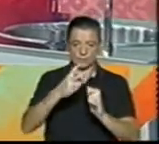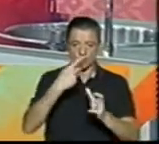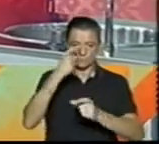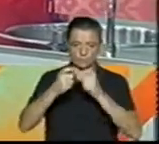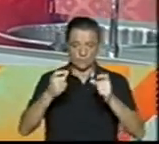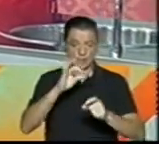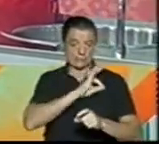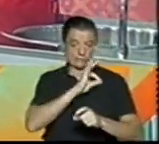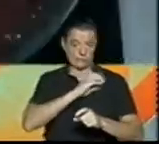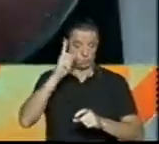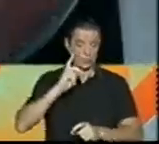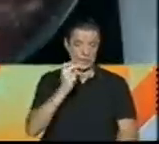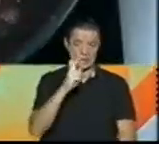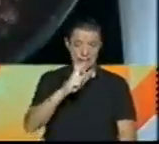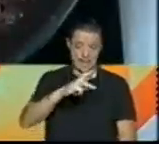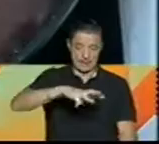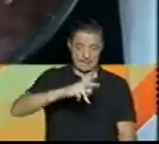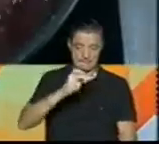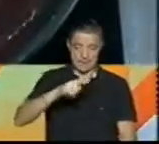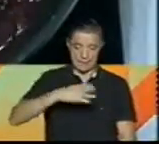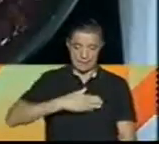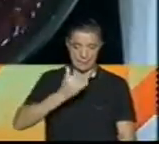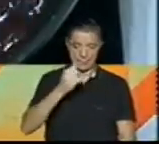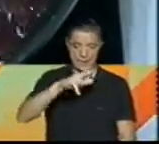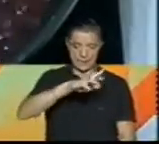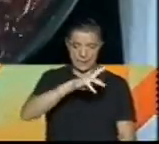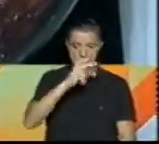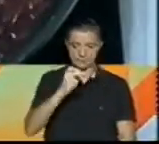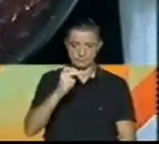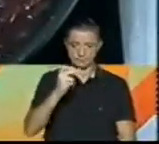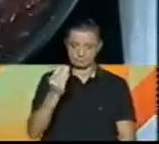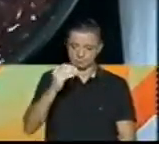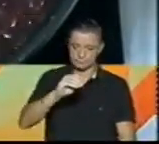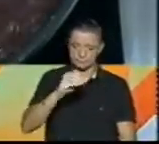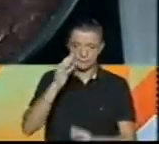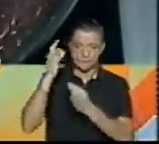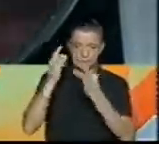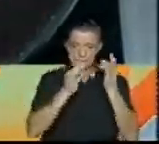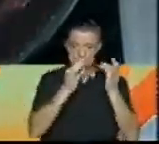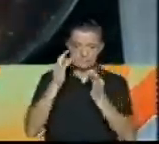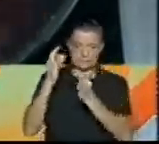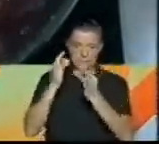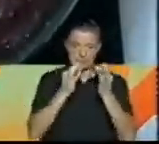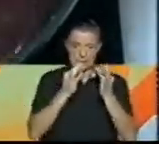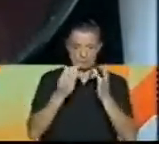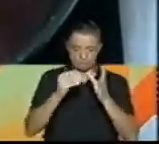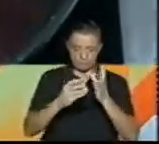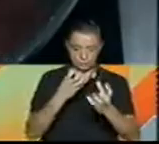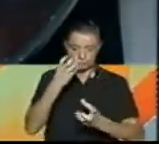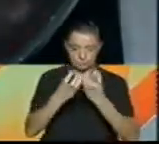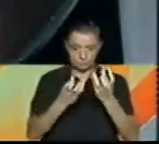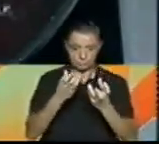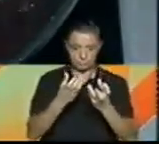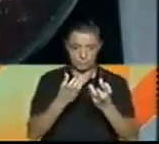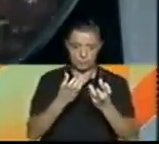Armandinha, engraçado, disse-me de outra forma de cozinhar. Ela diz que nesta fase coloca a sardinha, retira a sardinha quando está cozinhada e